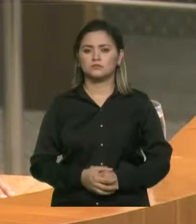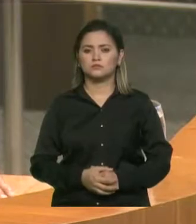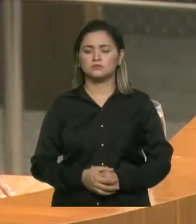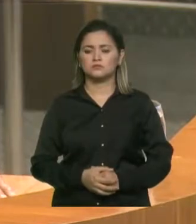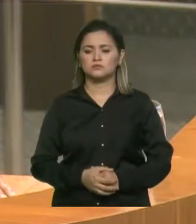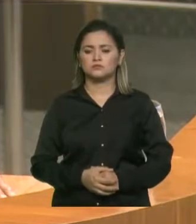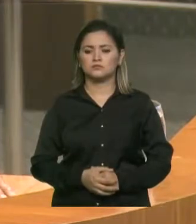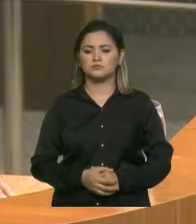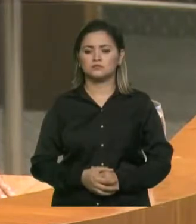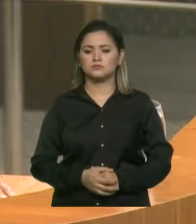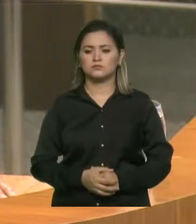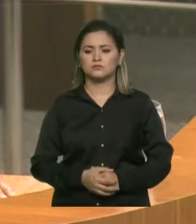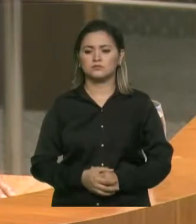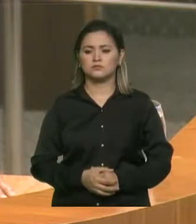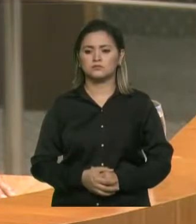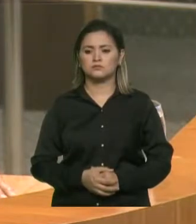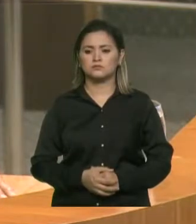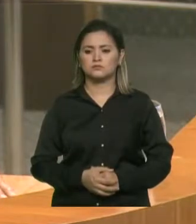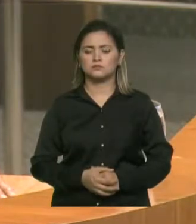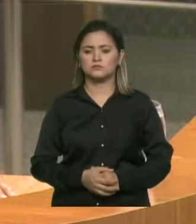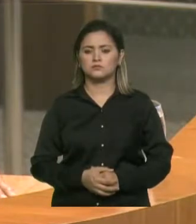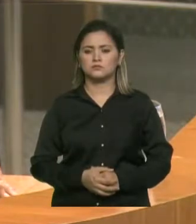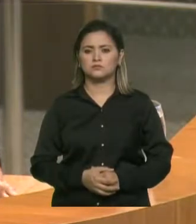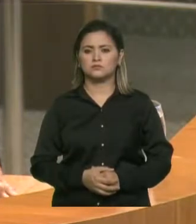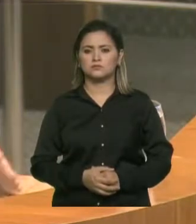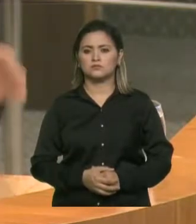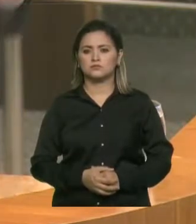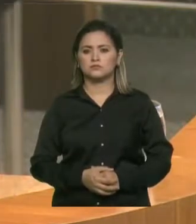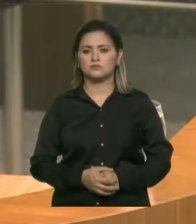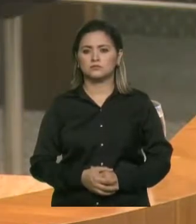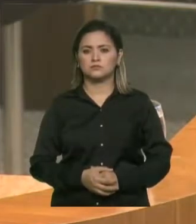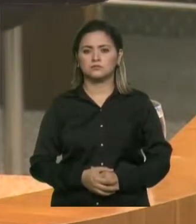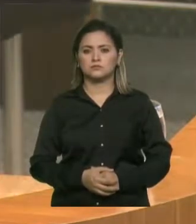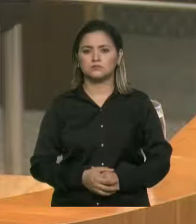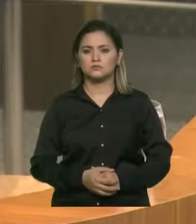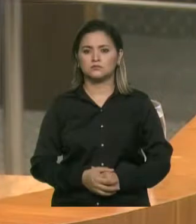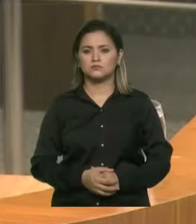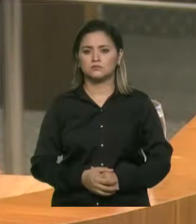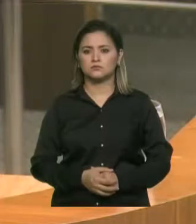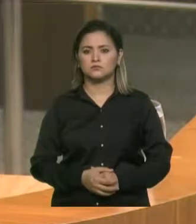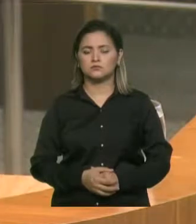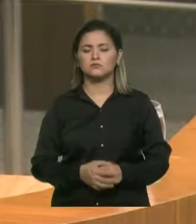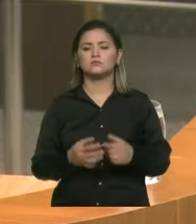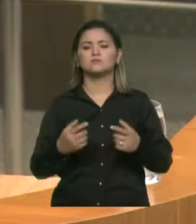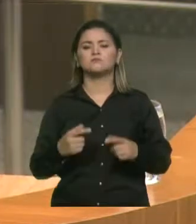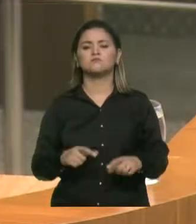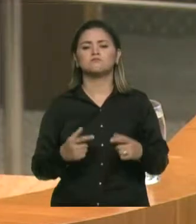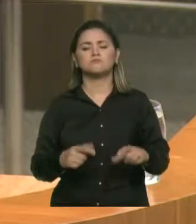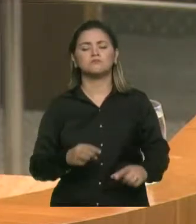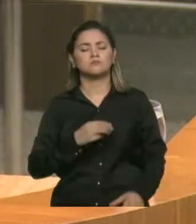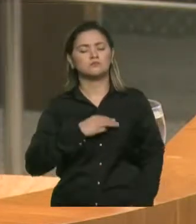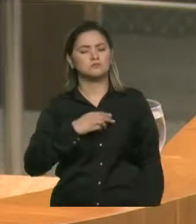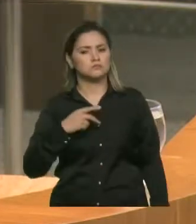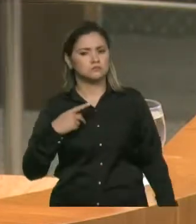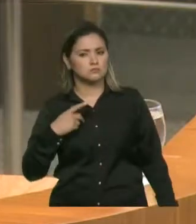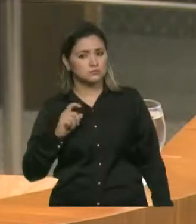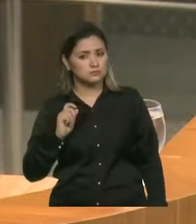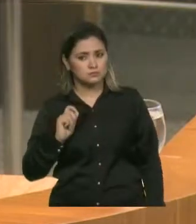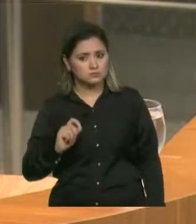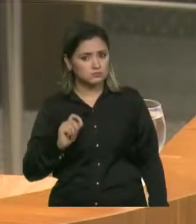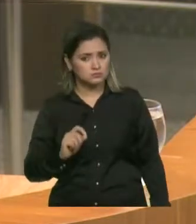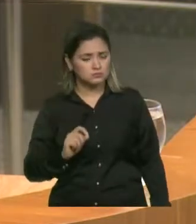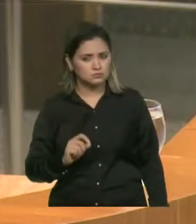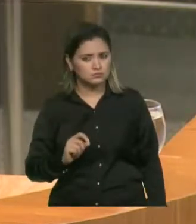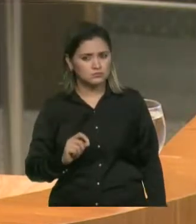aos delatores. E onde andava o Ministério Público, que também não se manifestou